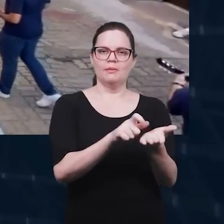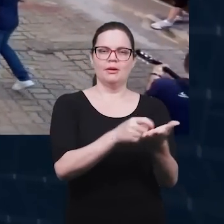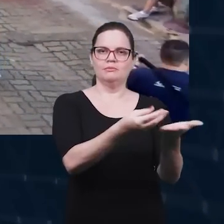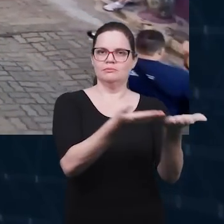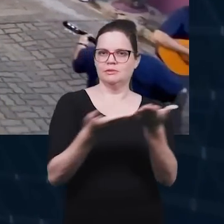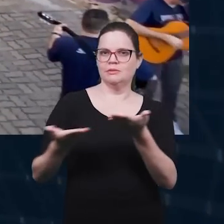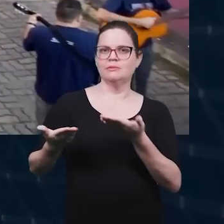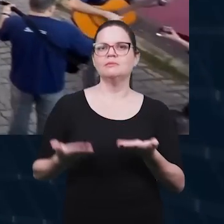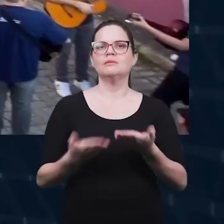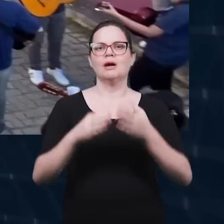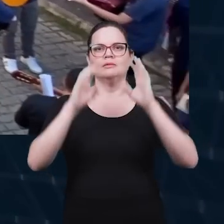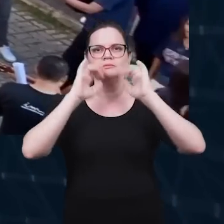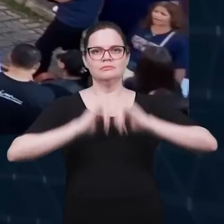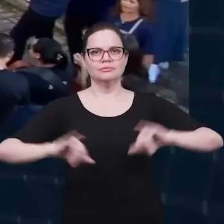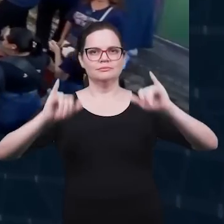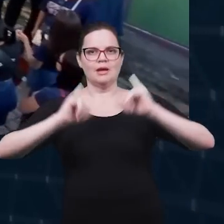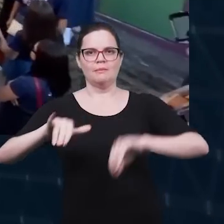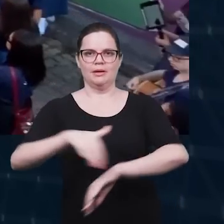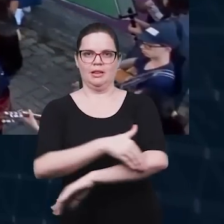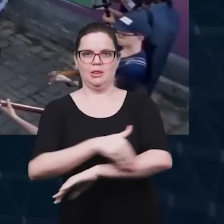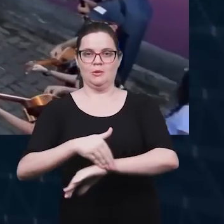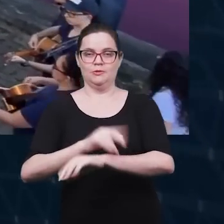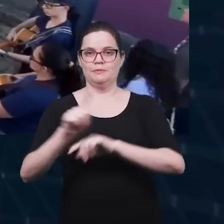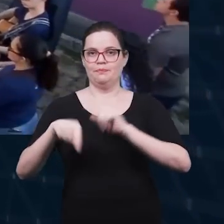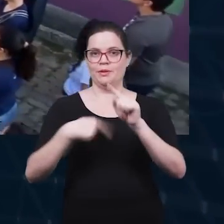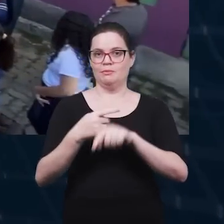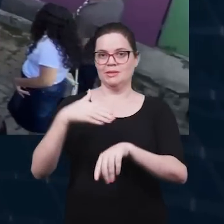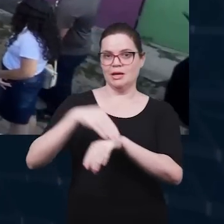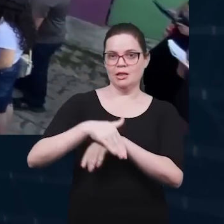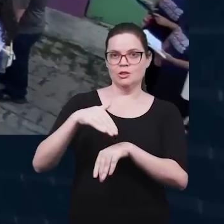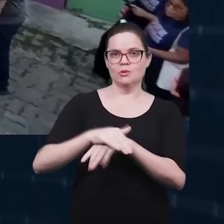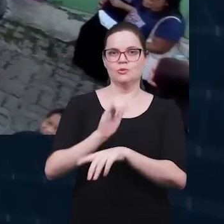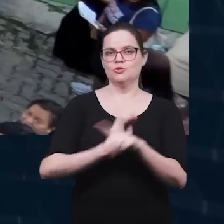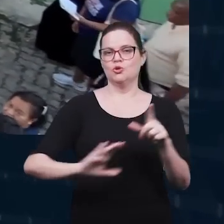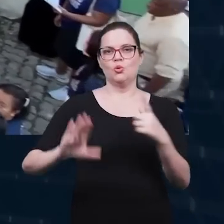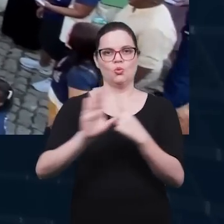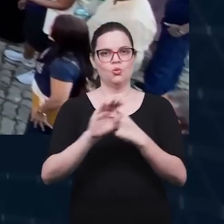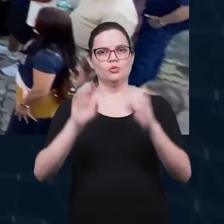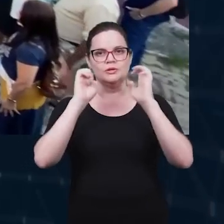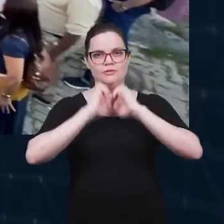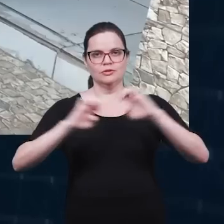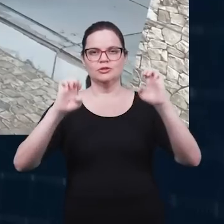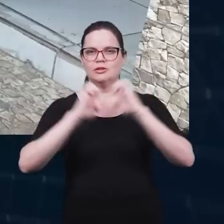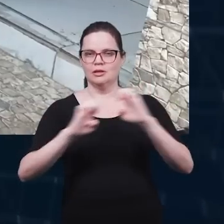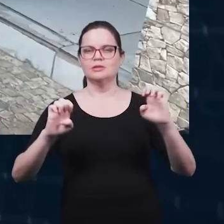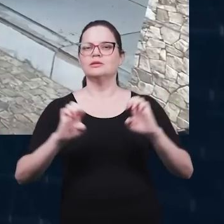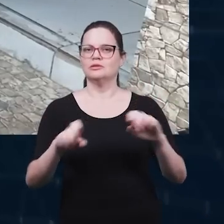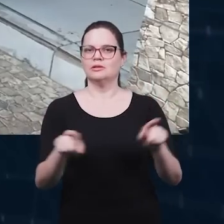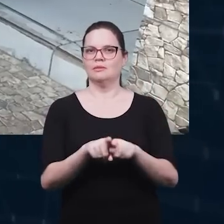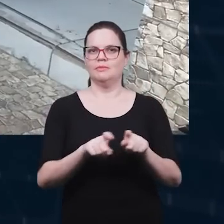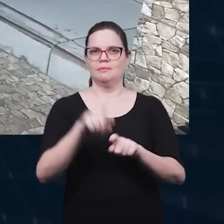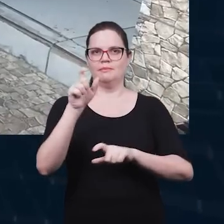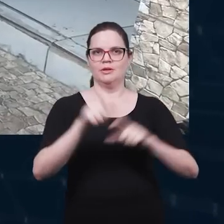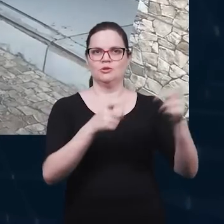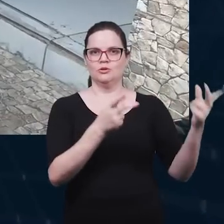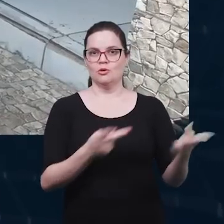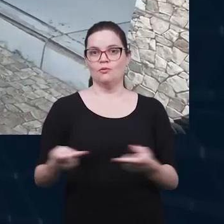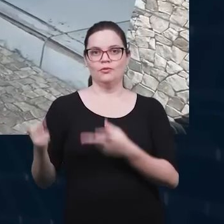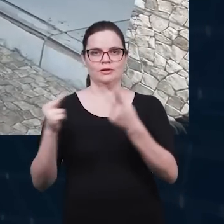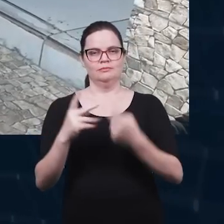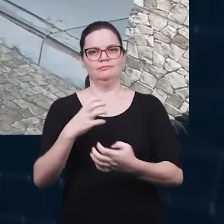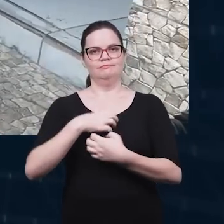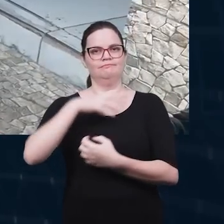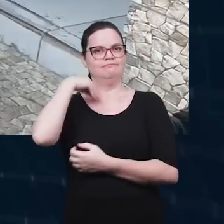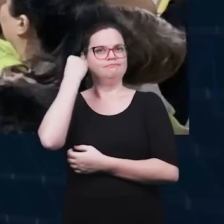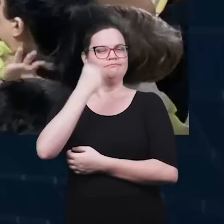moradores. Ao cair da noite, o grande culto evangelístico encerrou as atividades. Os convidados que compareceram tiveram uma